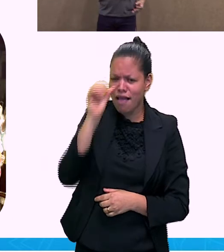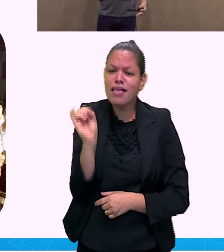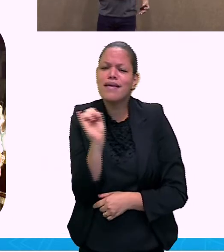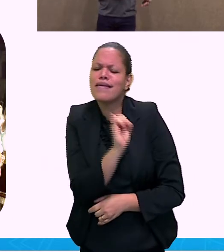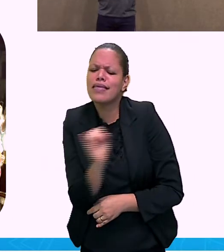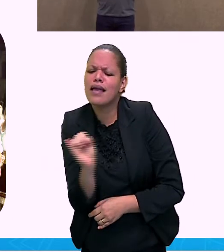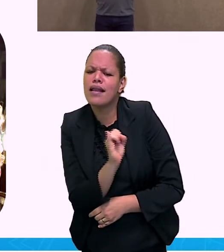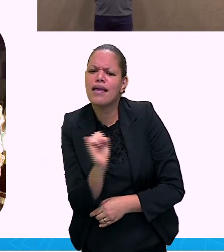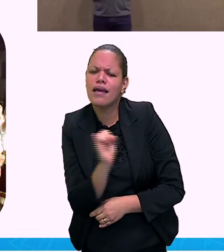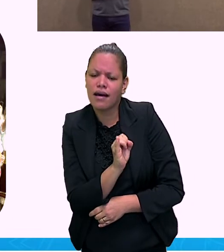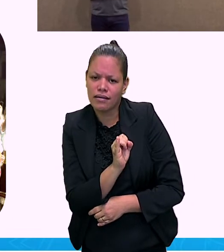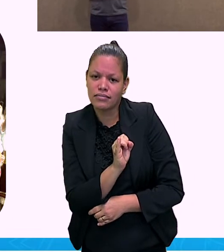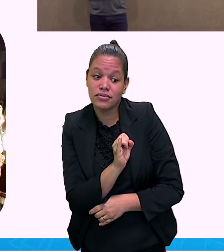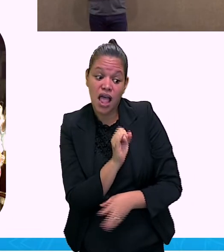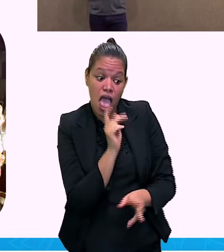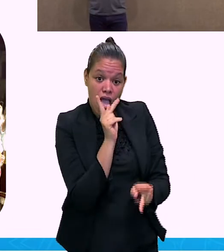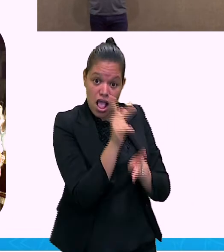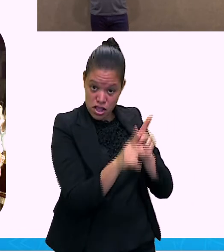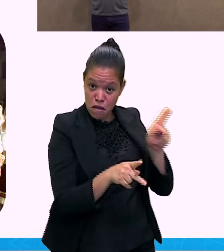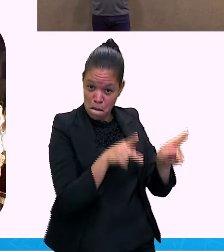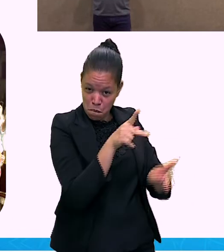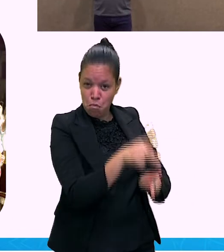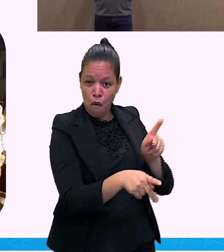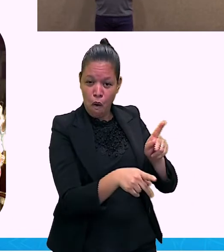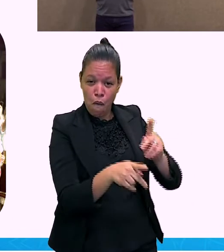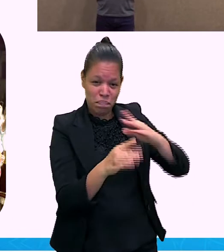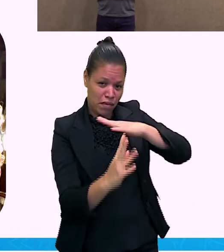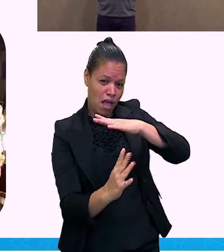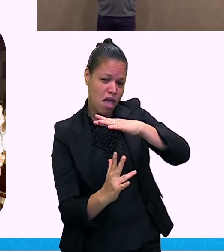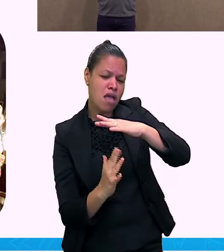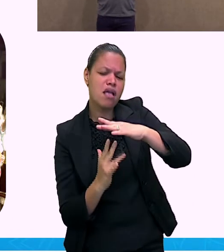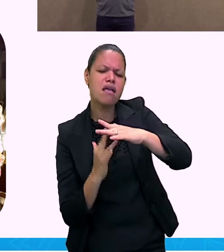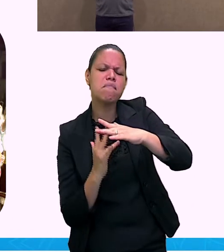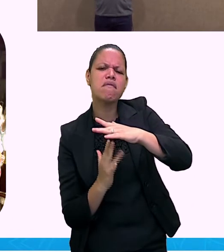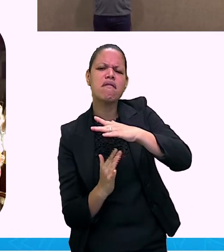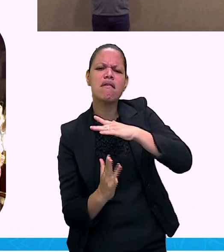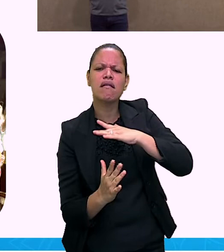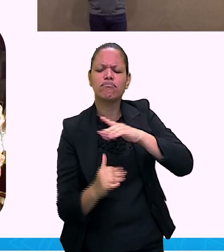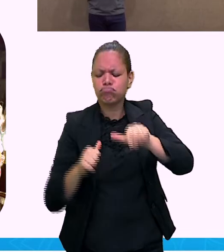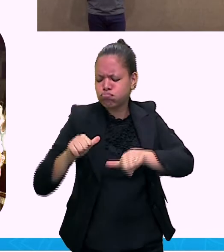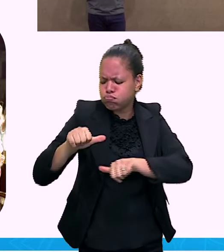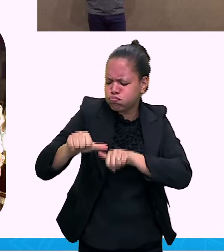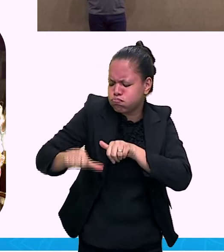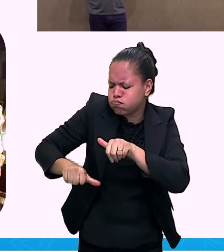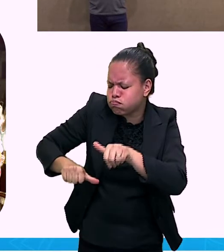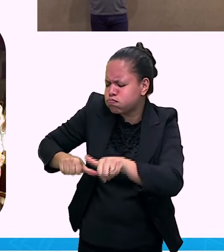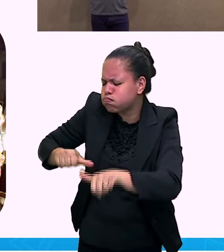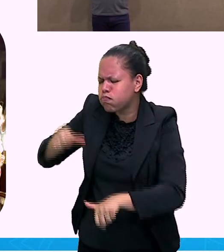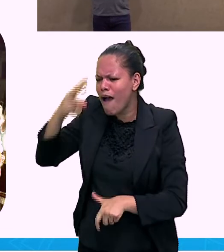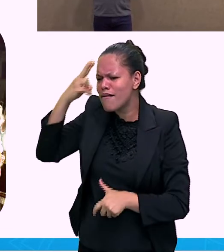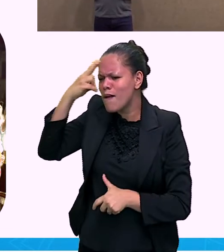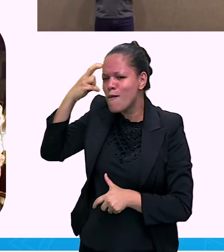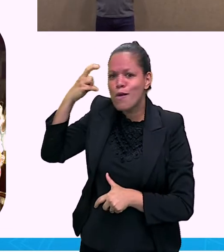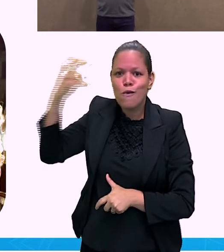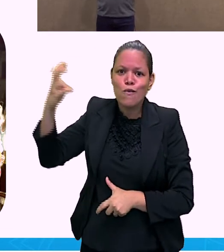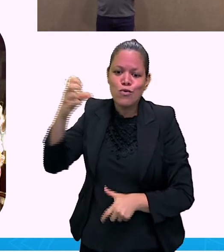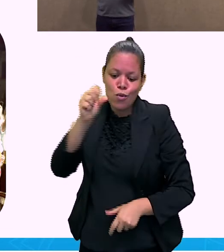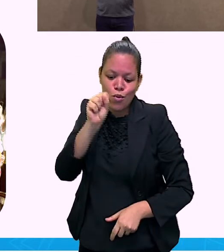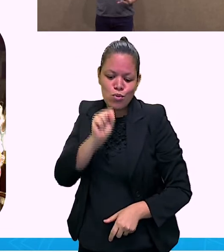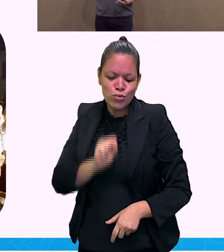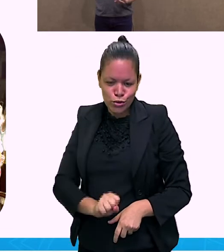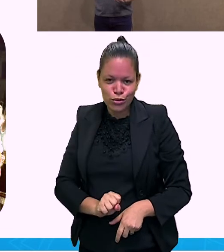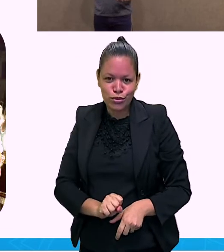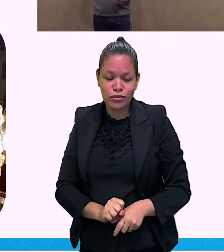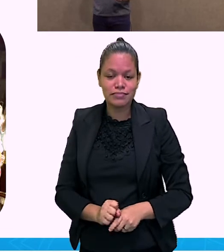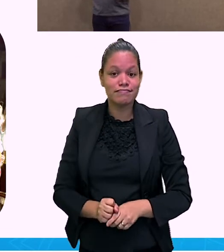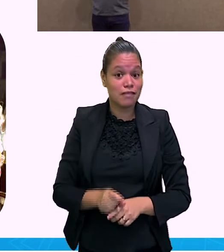italianos. Esse povo dos imigrantes fizeram uma grande revolução na cultura na região do Sul. Então, se um dia você tiver